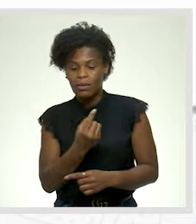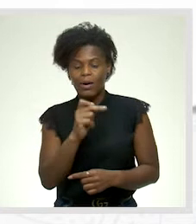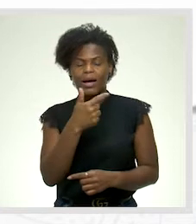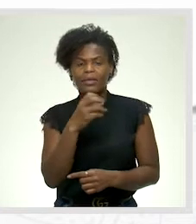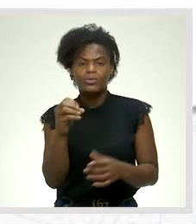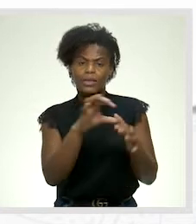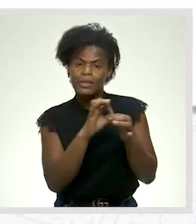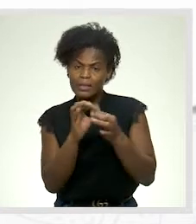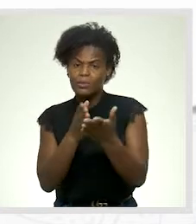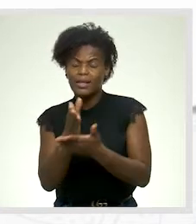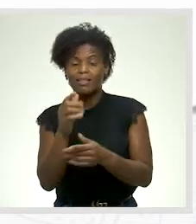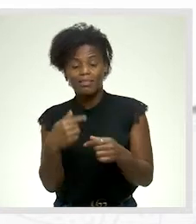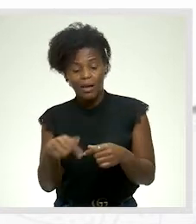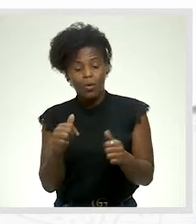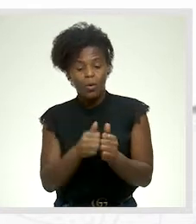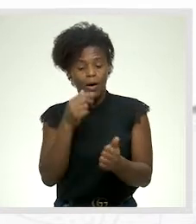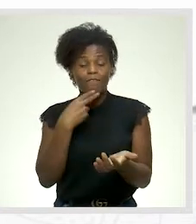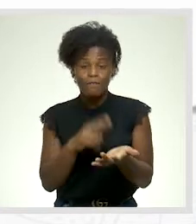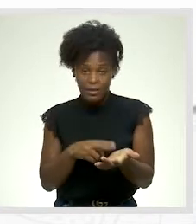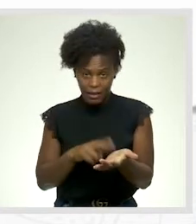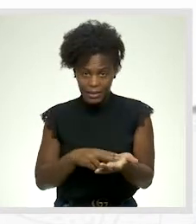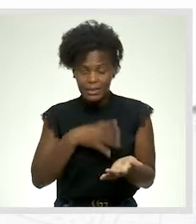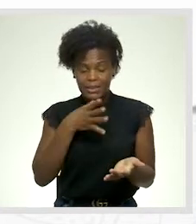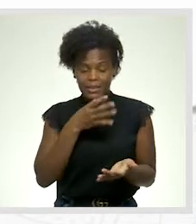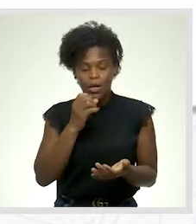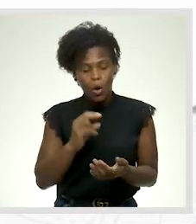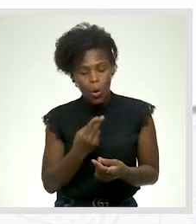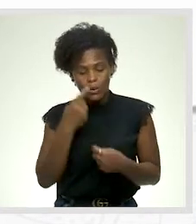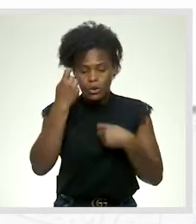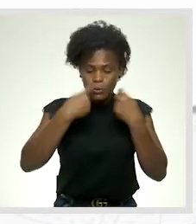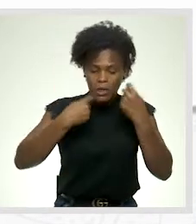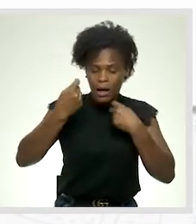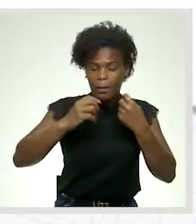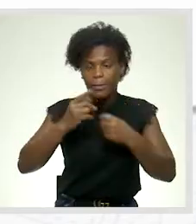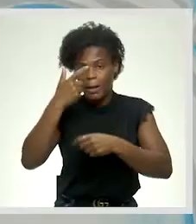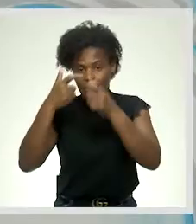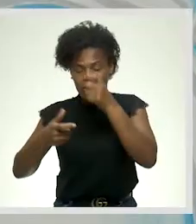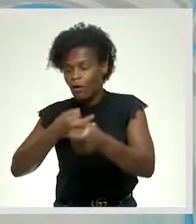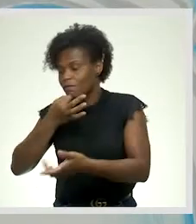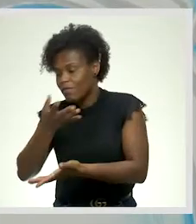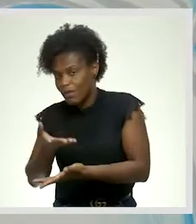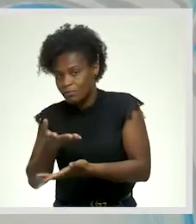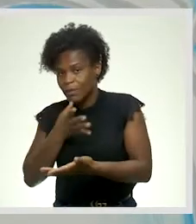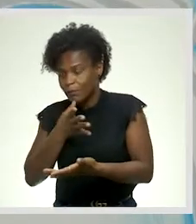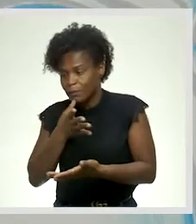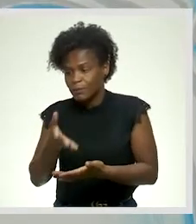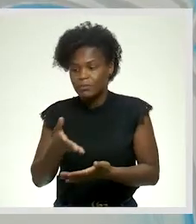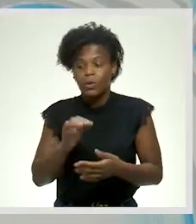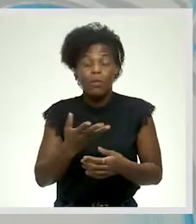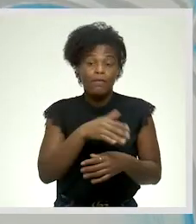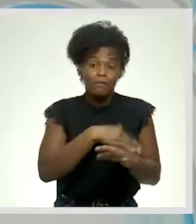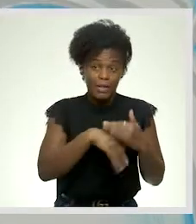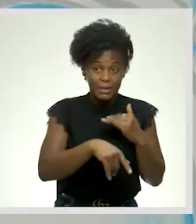relação direta com a verdade dita ou expressa pelo locutor. E, ao fazer isso, o